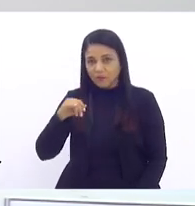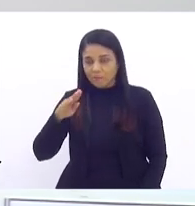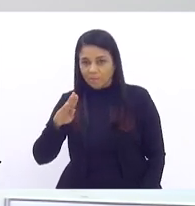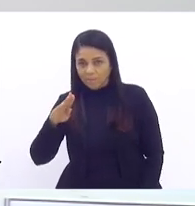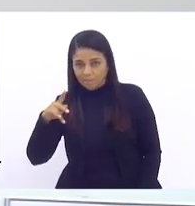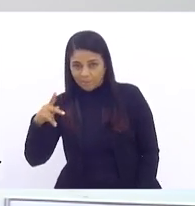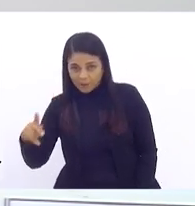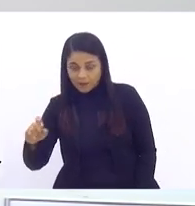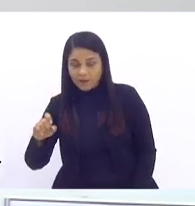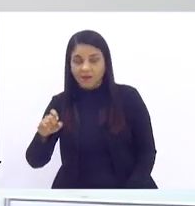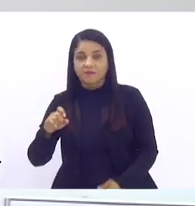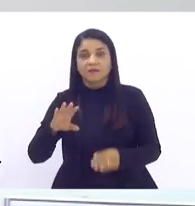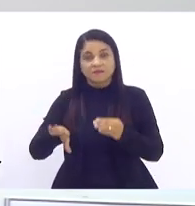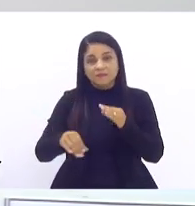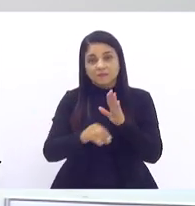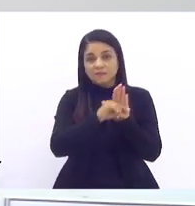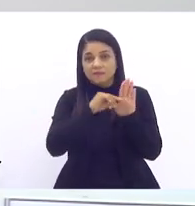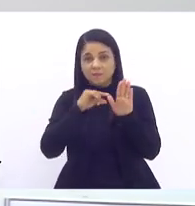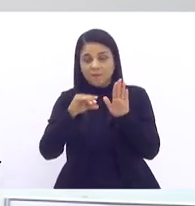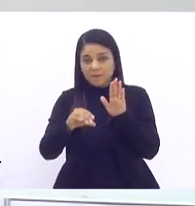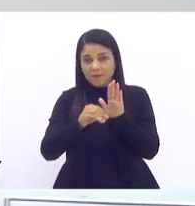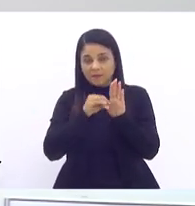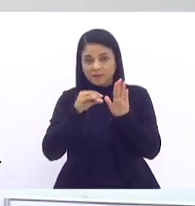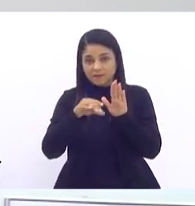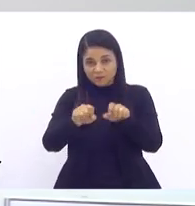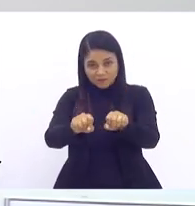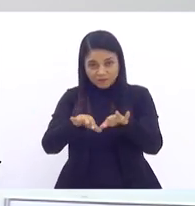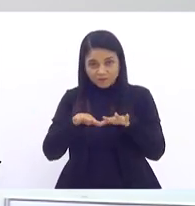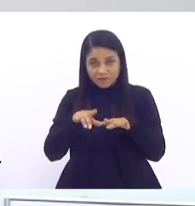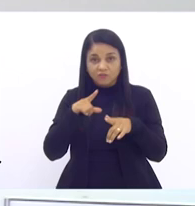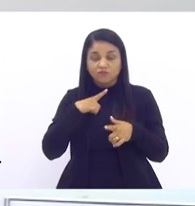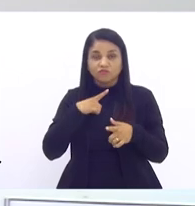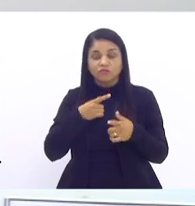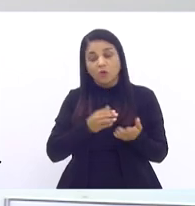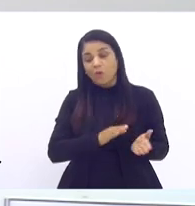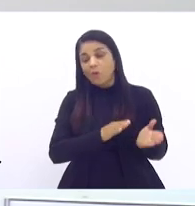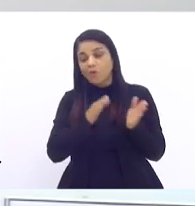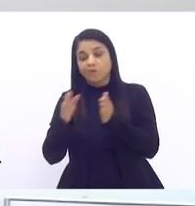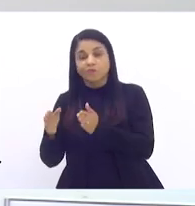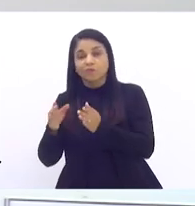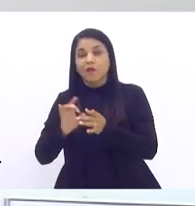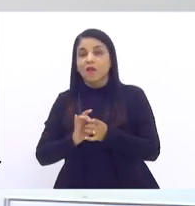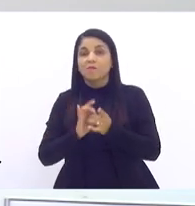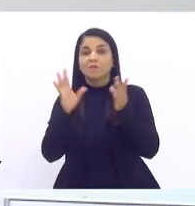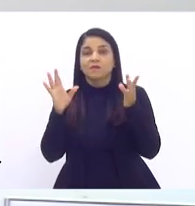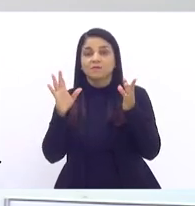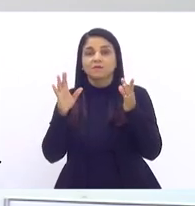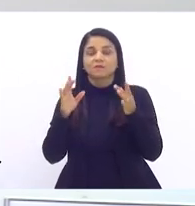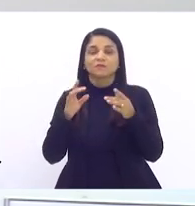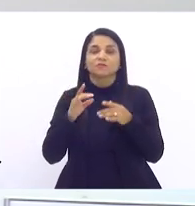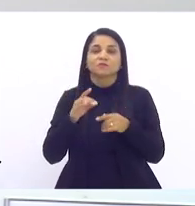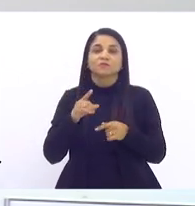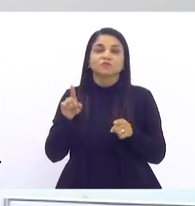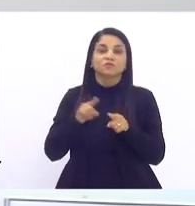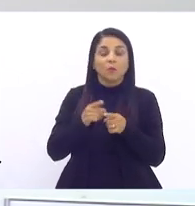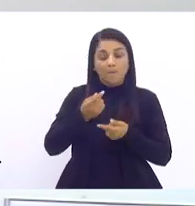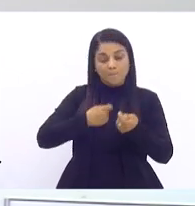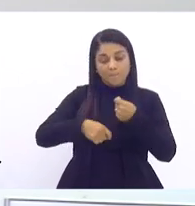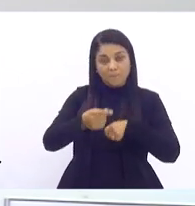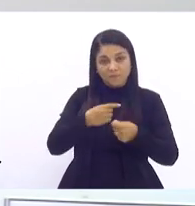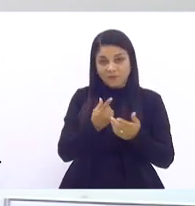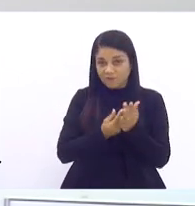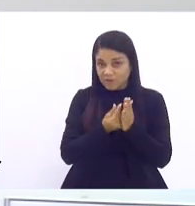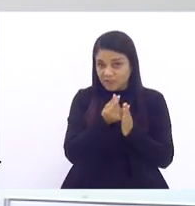individuais parlamentares passaram por um outro balcão com relação à liberação tanto dos empregos como do financeiro